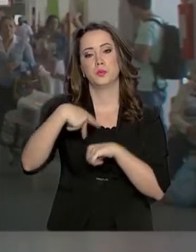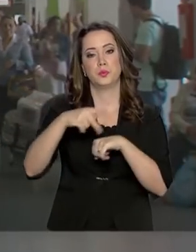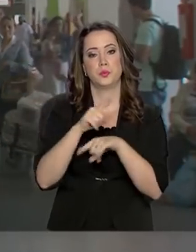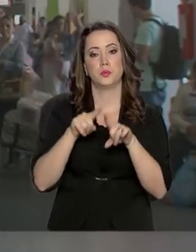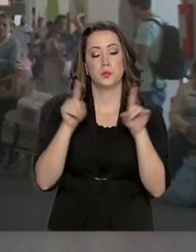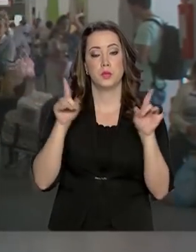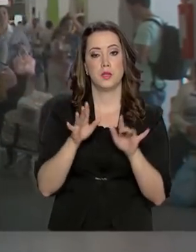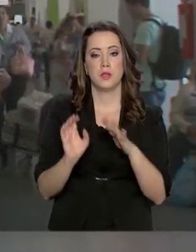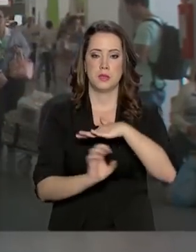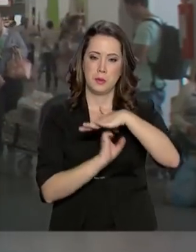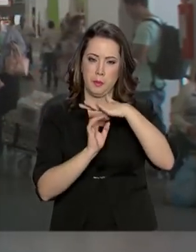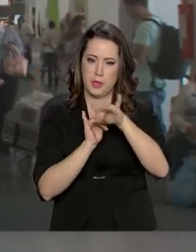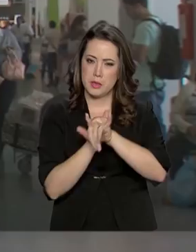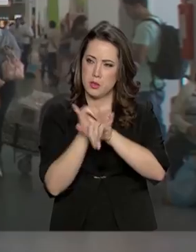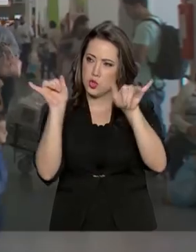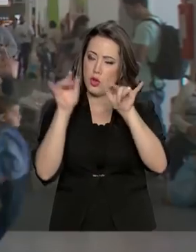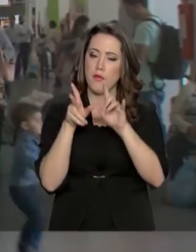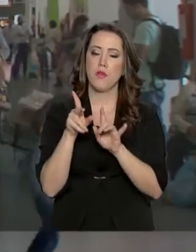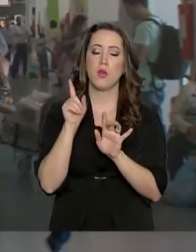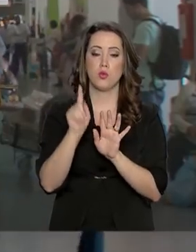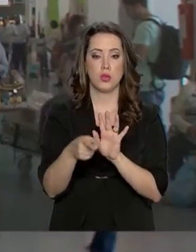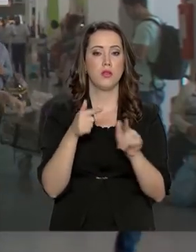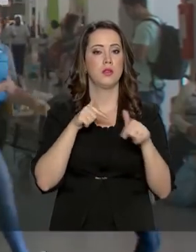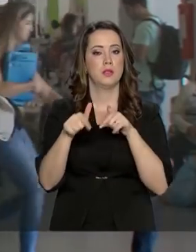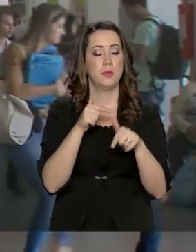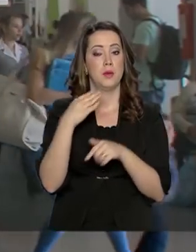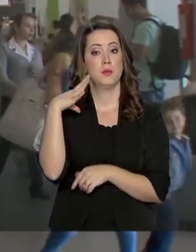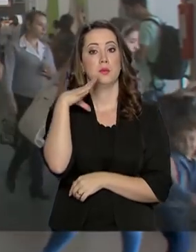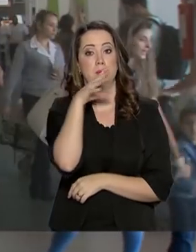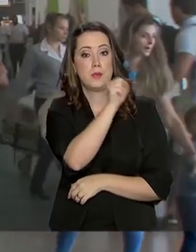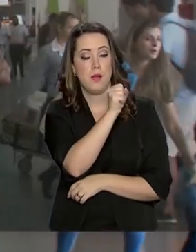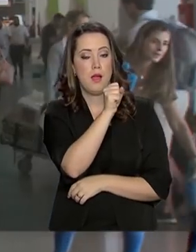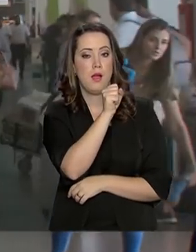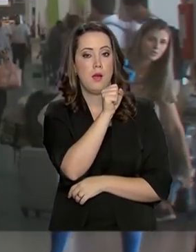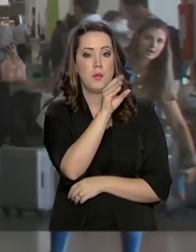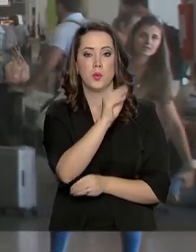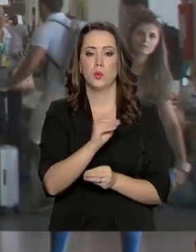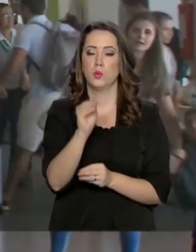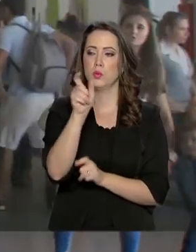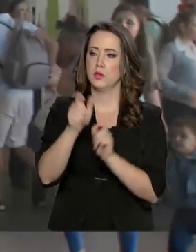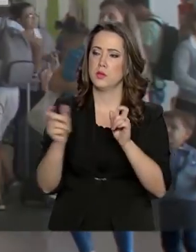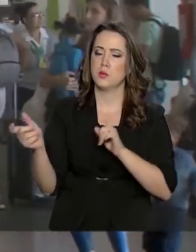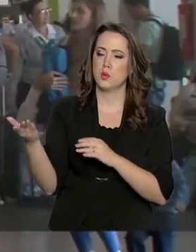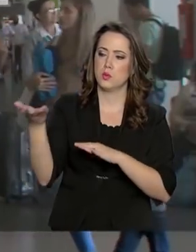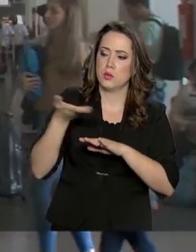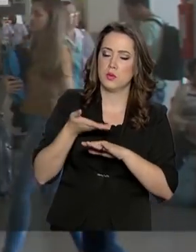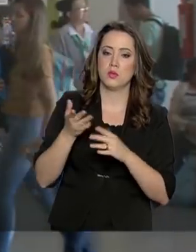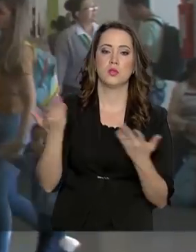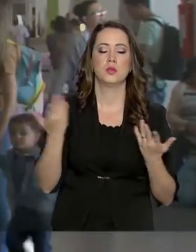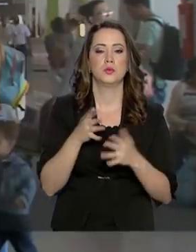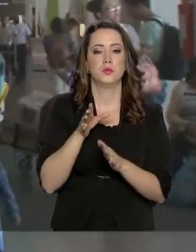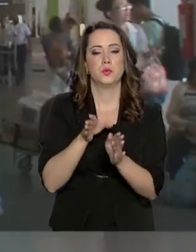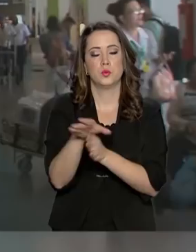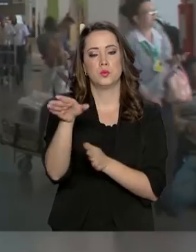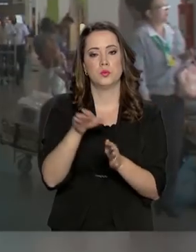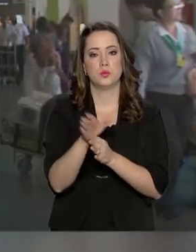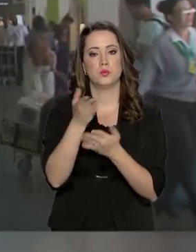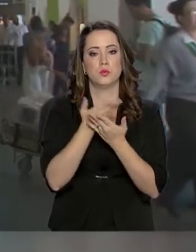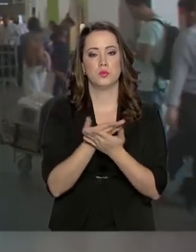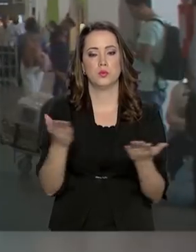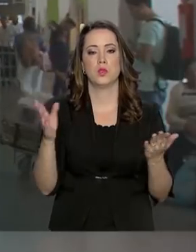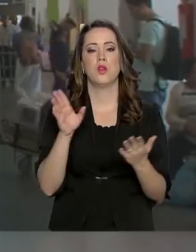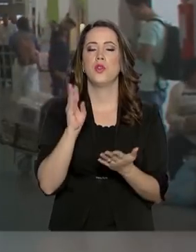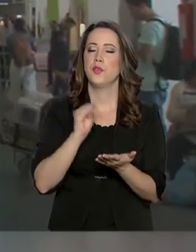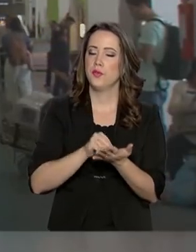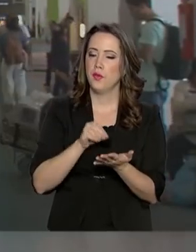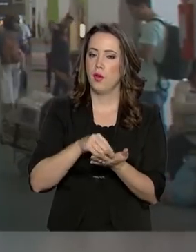empresas aéreas adotaram medidas para agilizar o atendimento aos passageiros. E agora, umas orientações para você que ainda